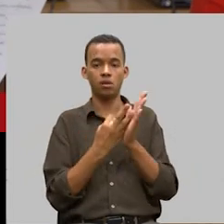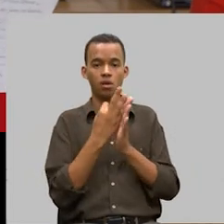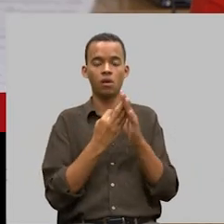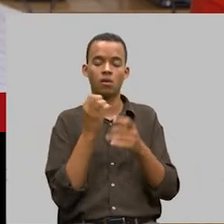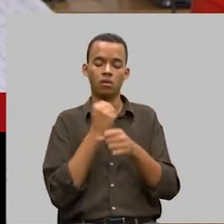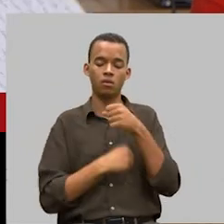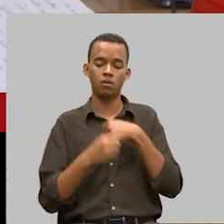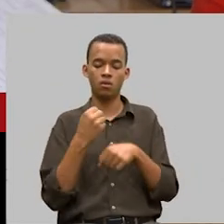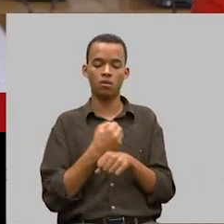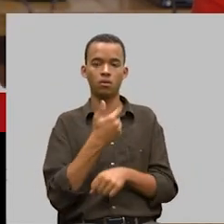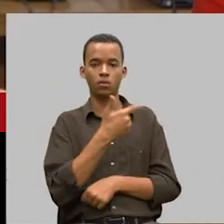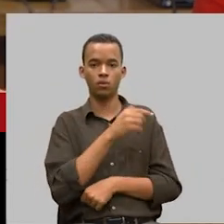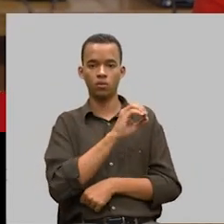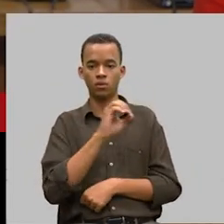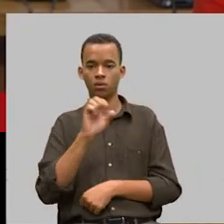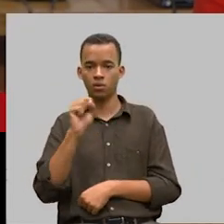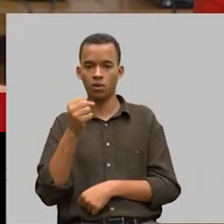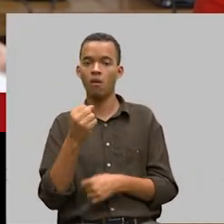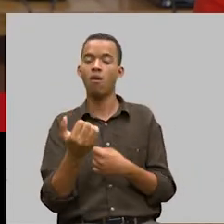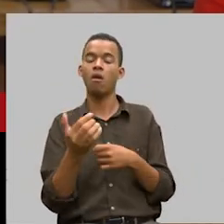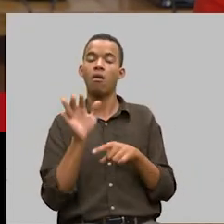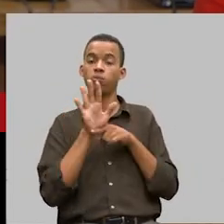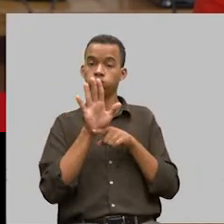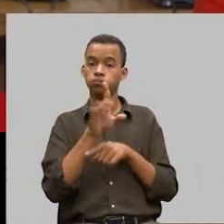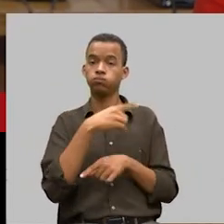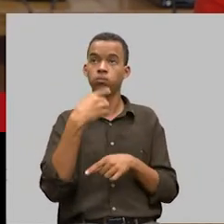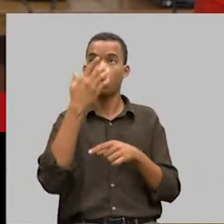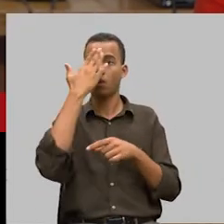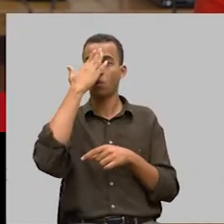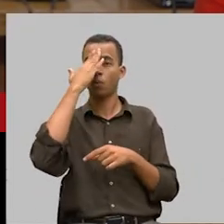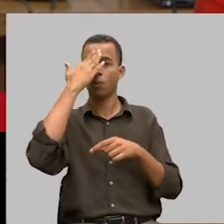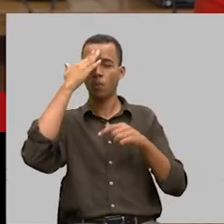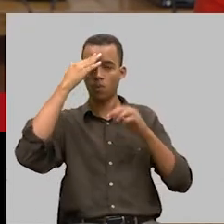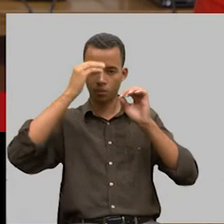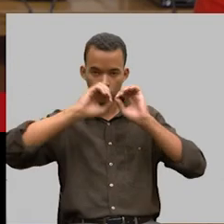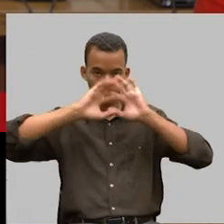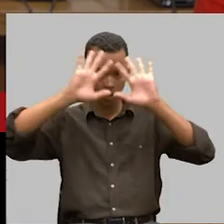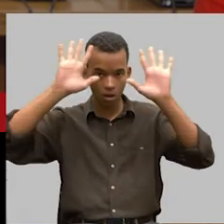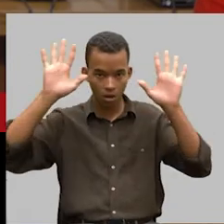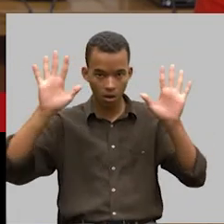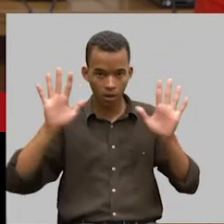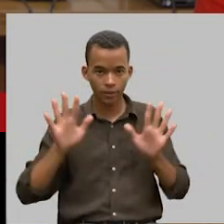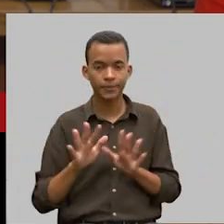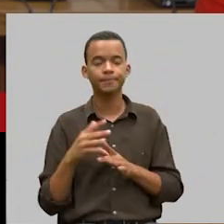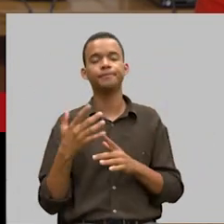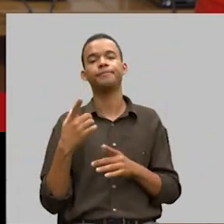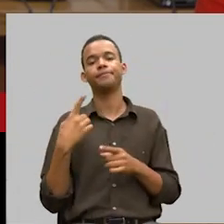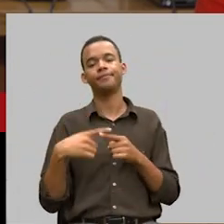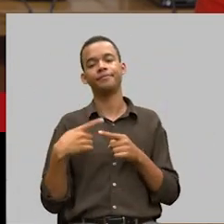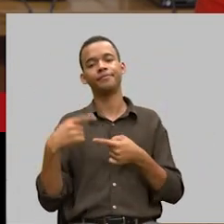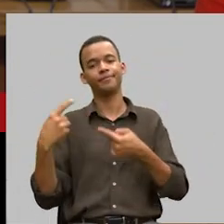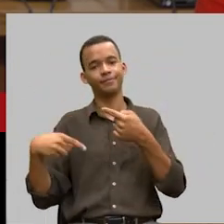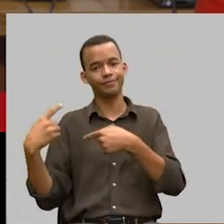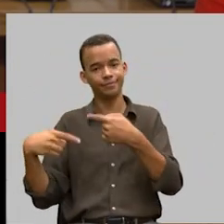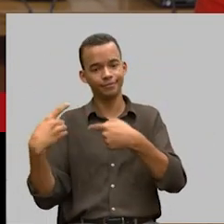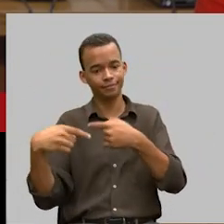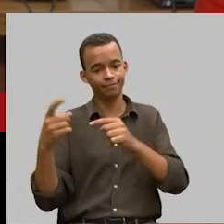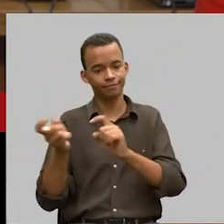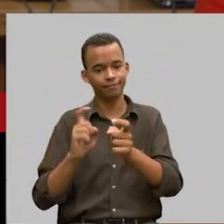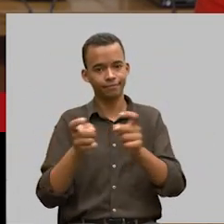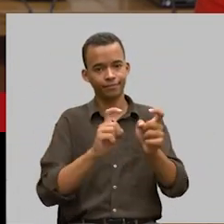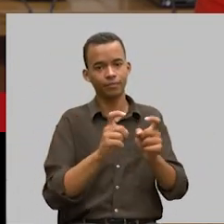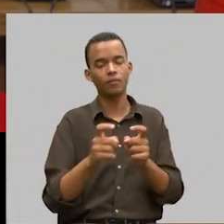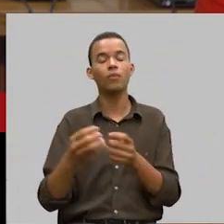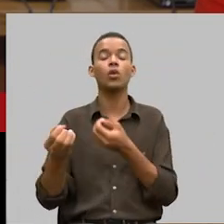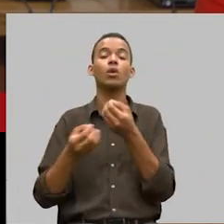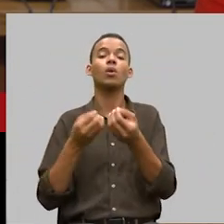ajuda a clarear as disputas e os caminhos a serem